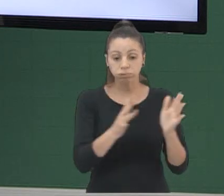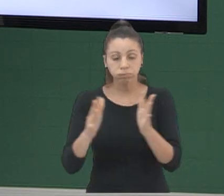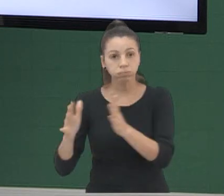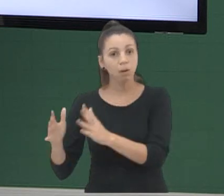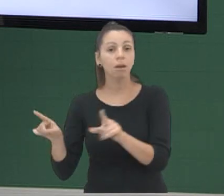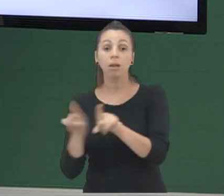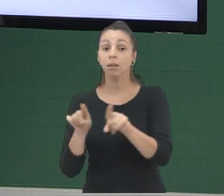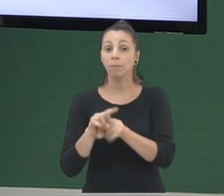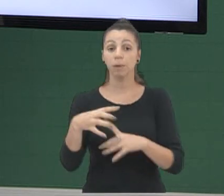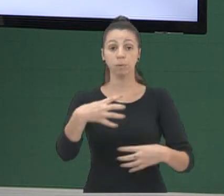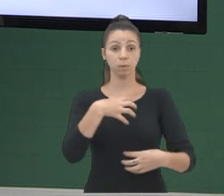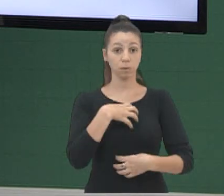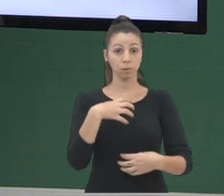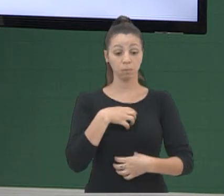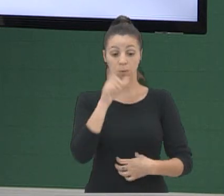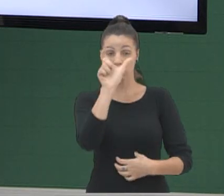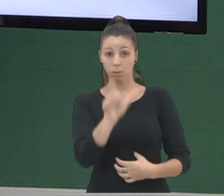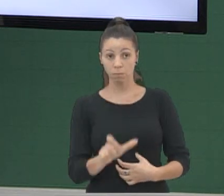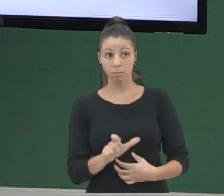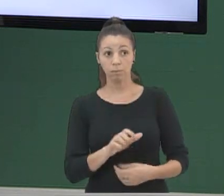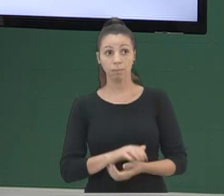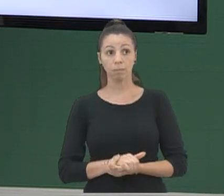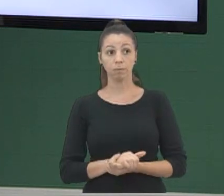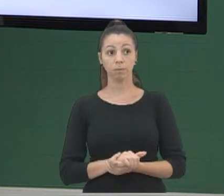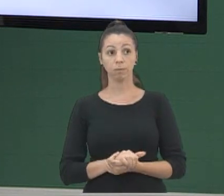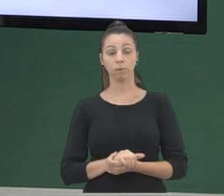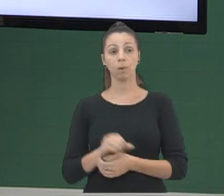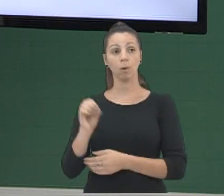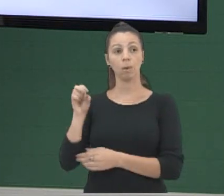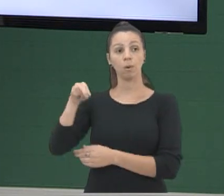do personagem. Isso é marca de quê? Narrador